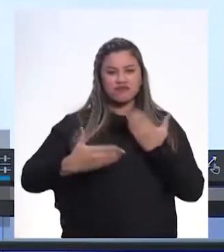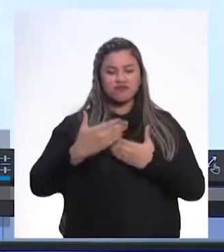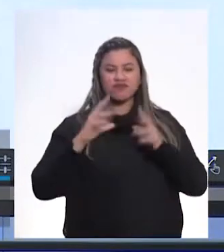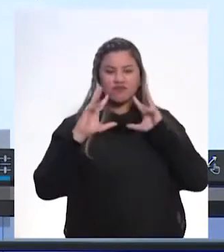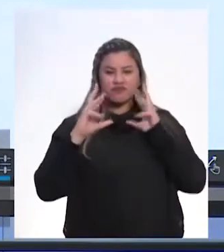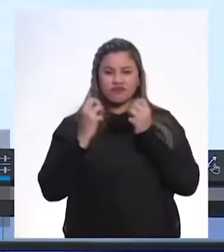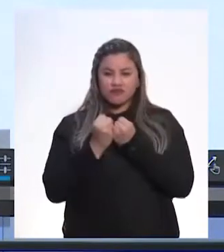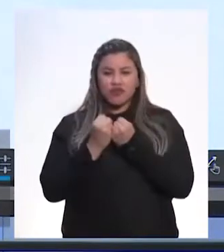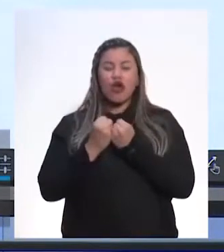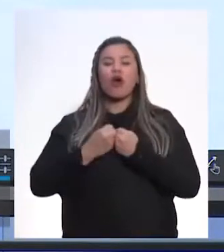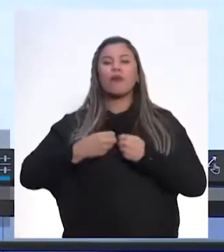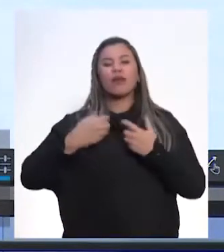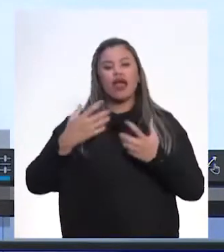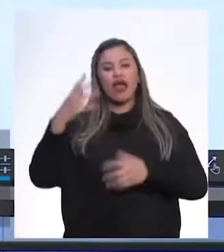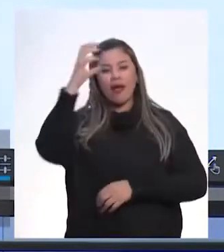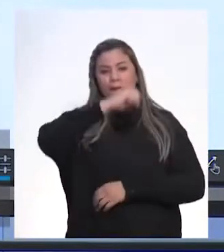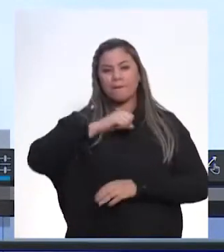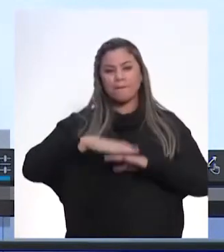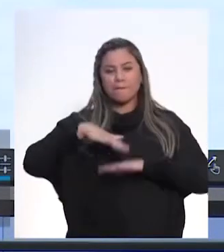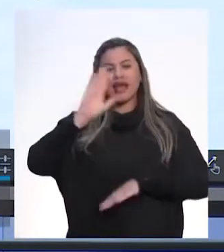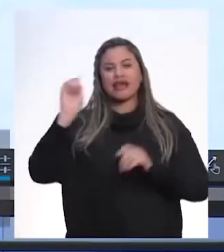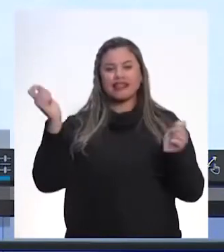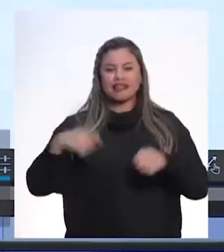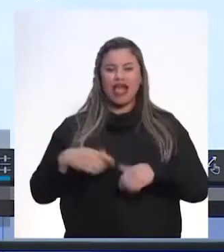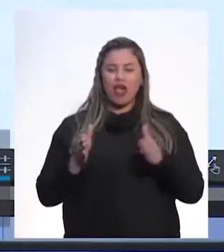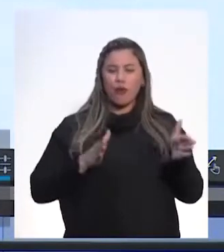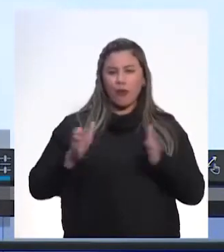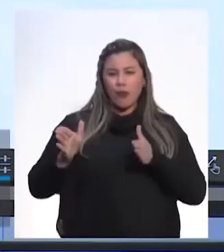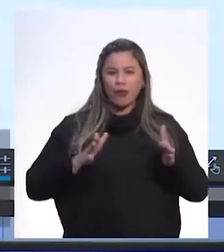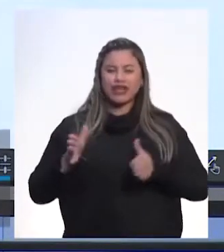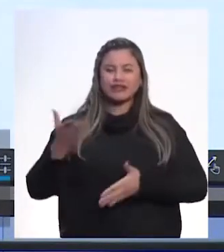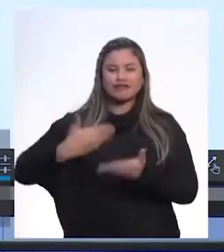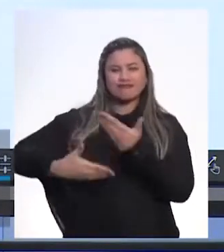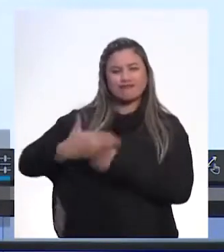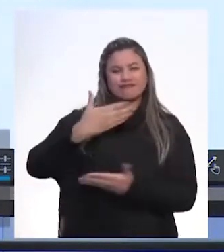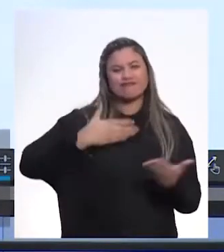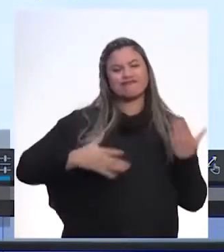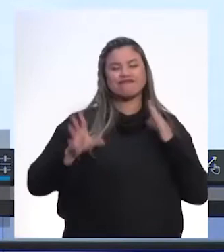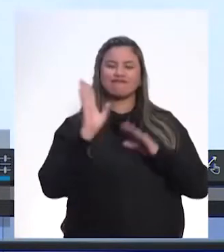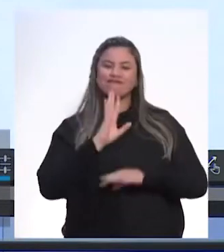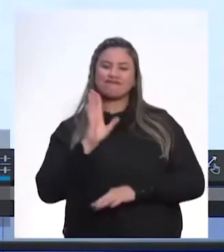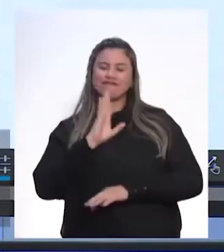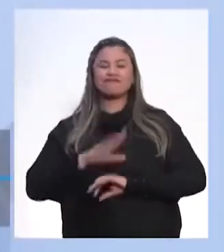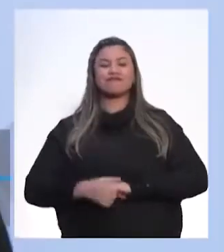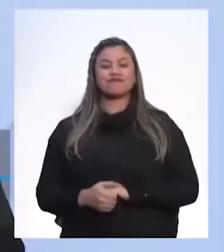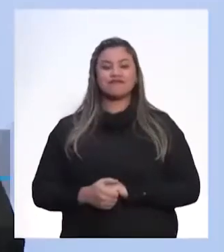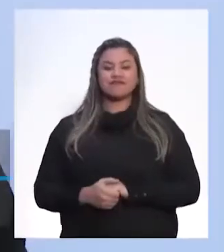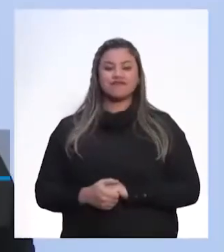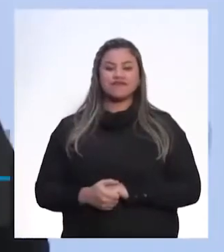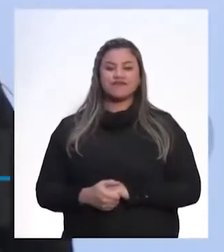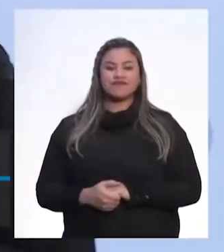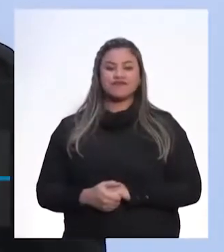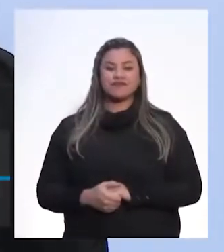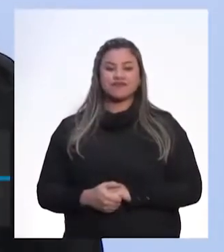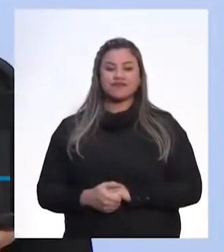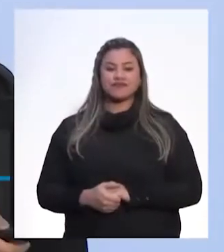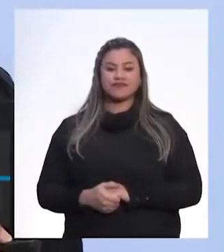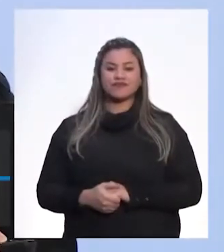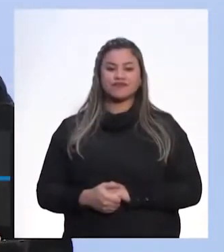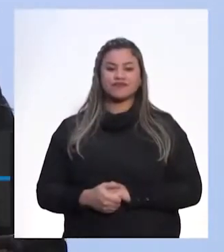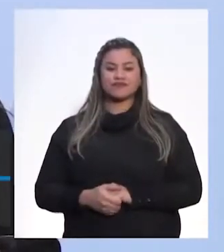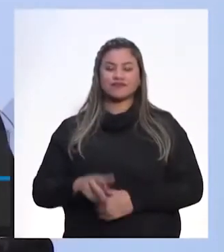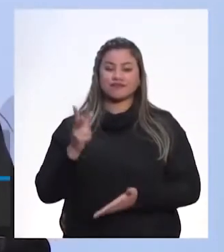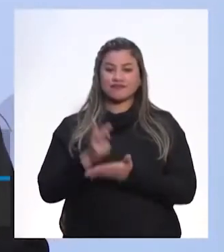workshopzinhos e aprender um pouquinho mais, você também. Enfim, é um momento de grande troca, de celebração da dança. Ok? Então,